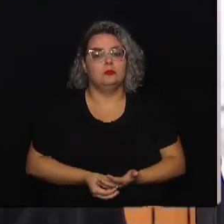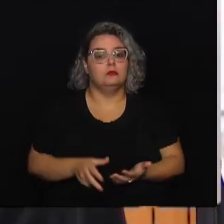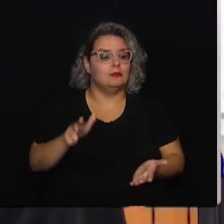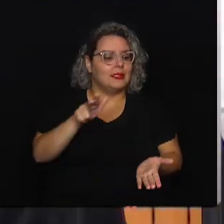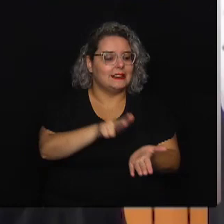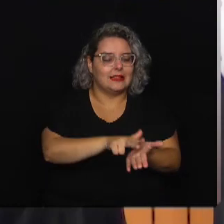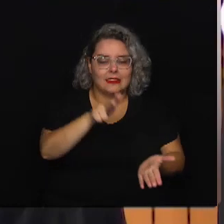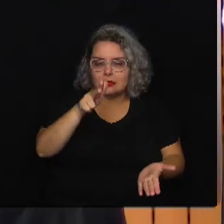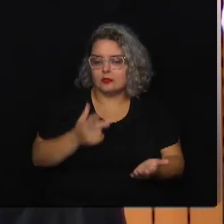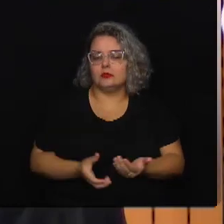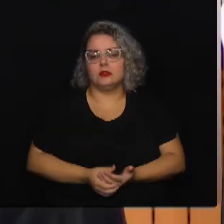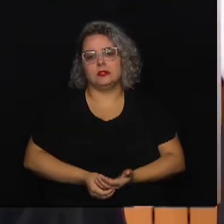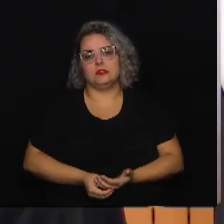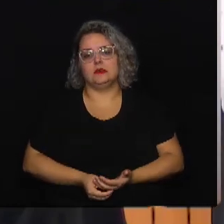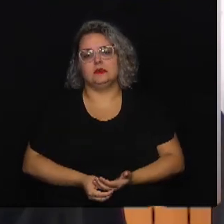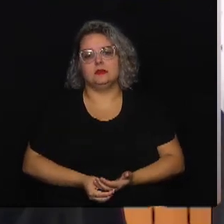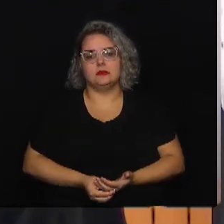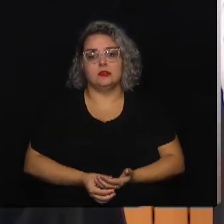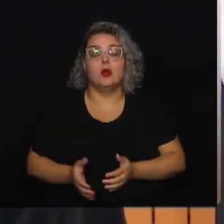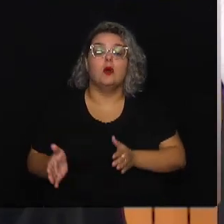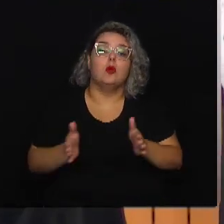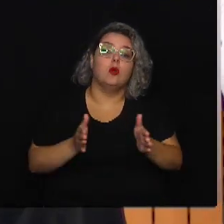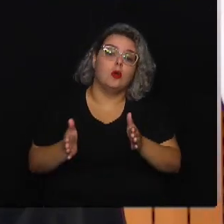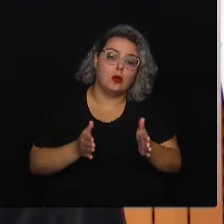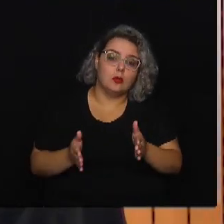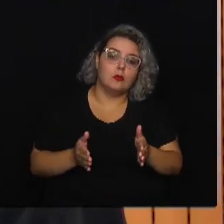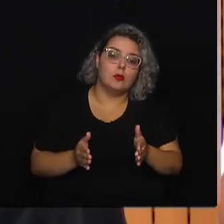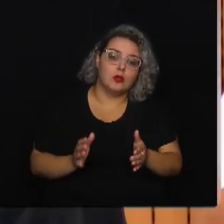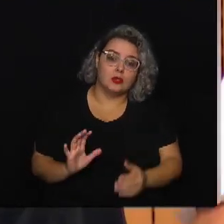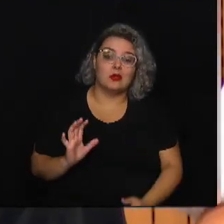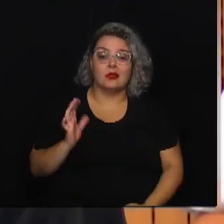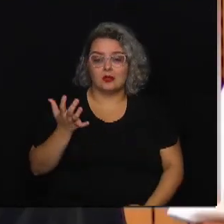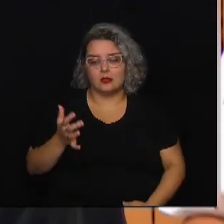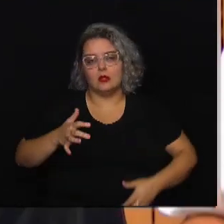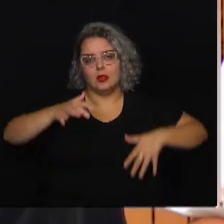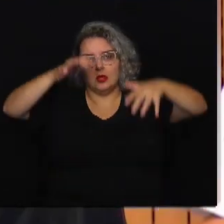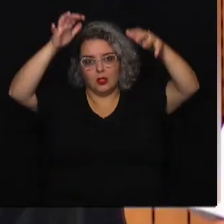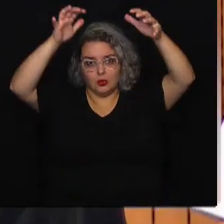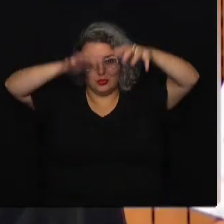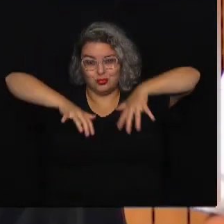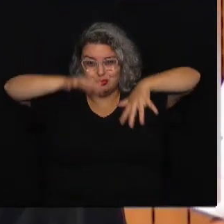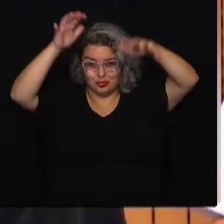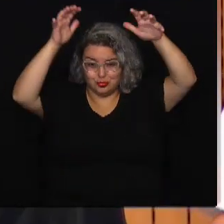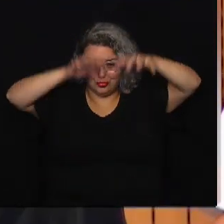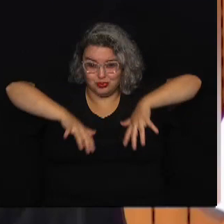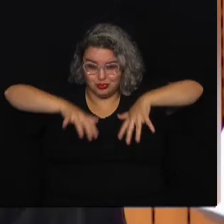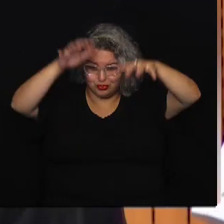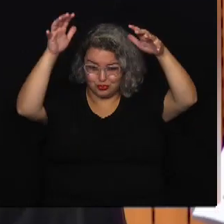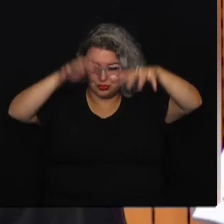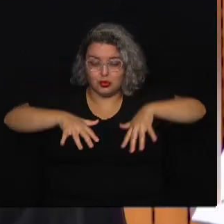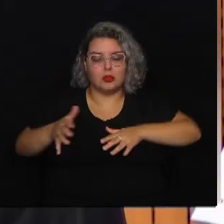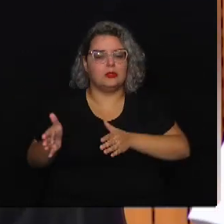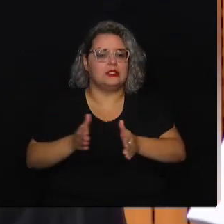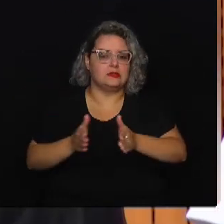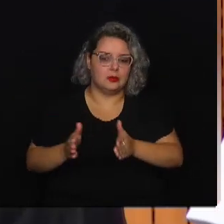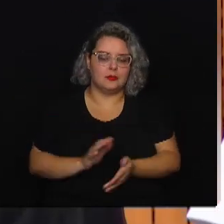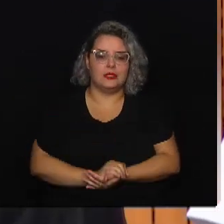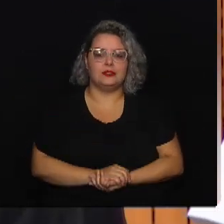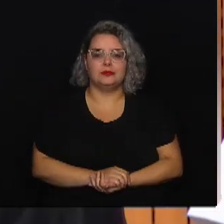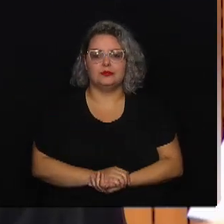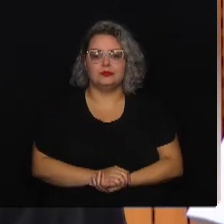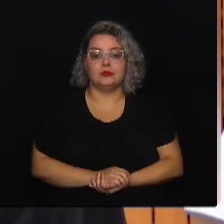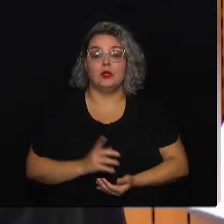regularizar a situação provocada por essas intempéries nesse período.